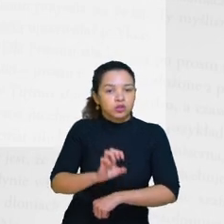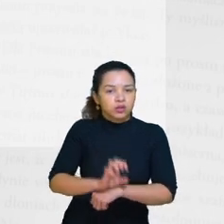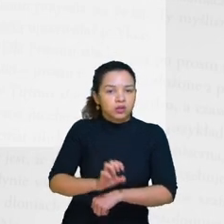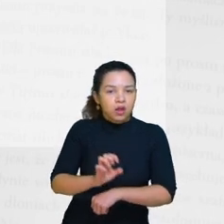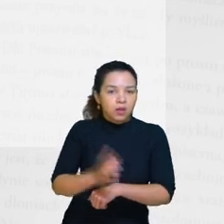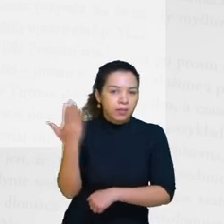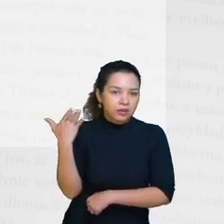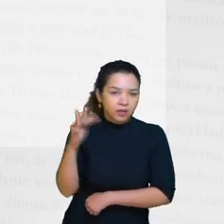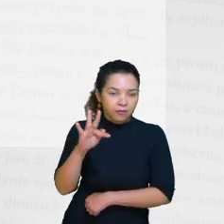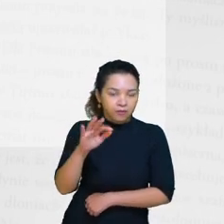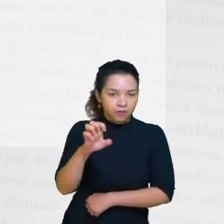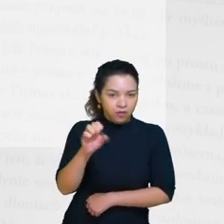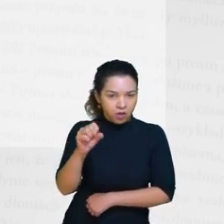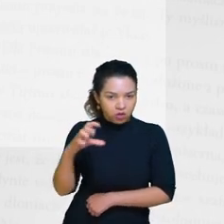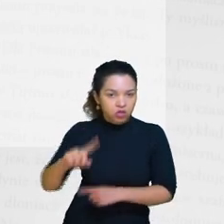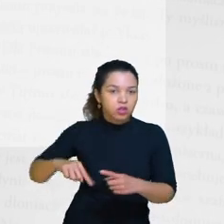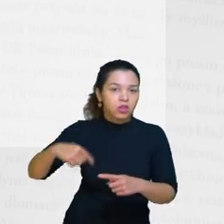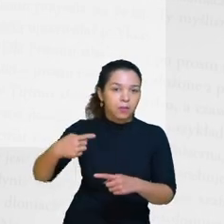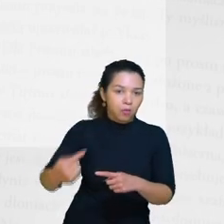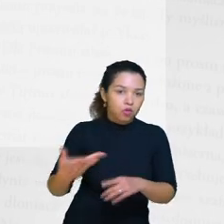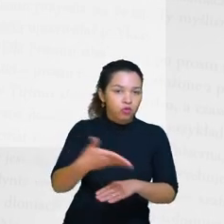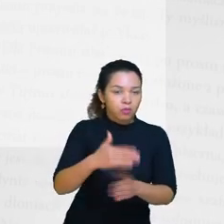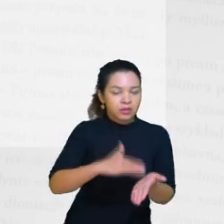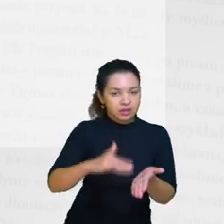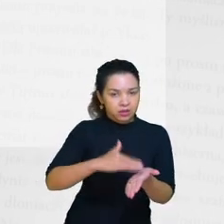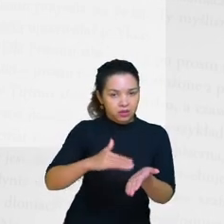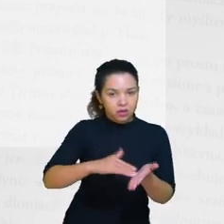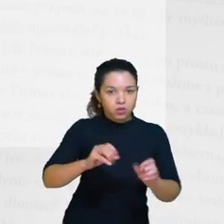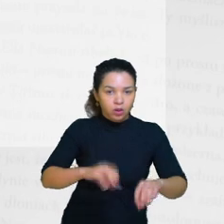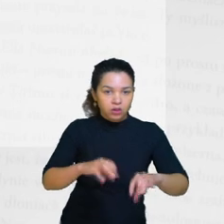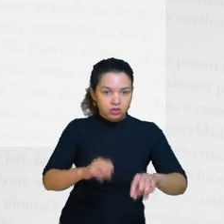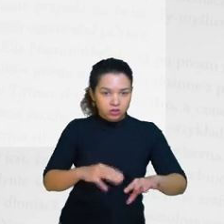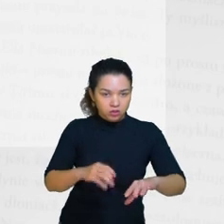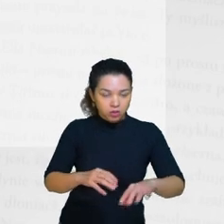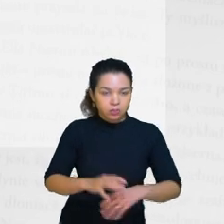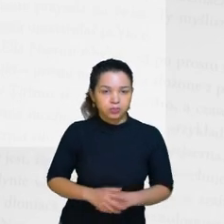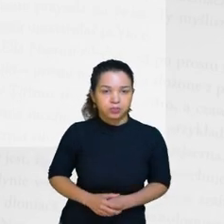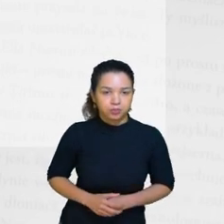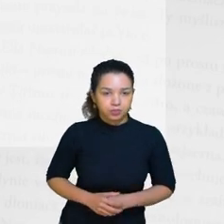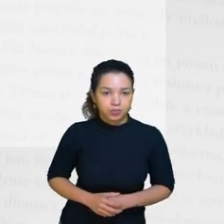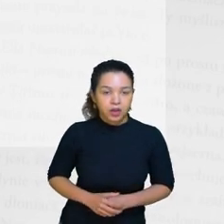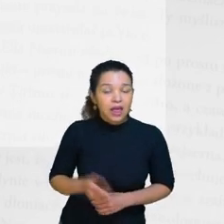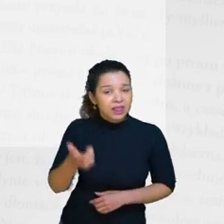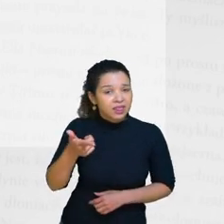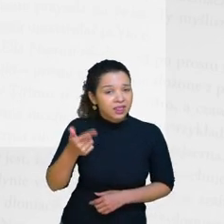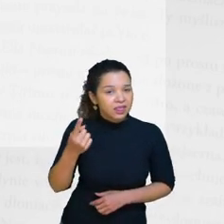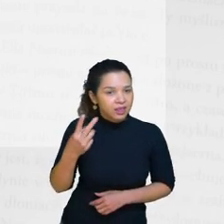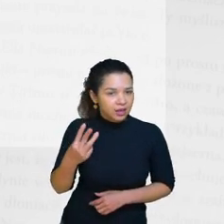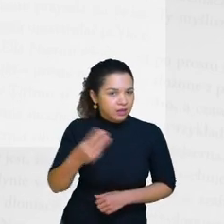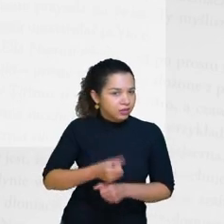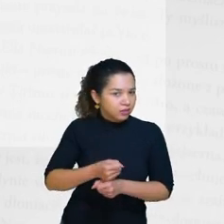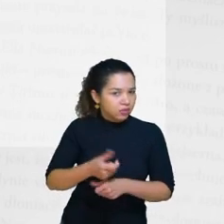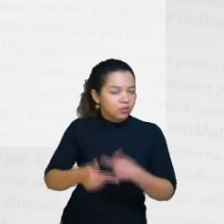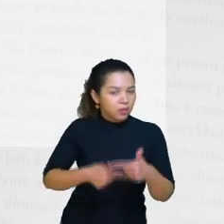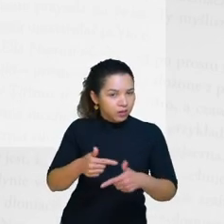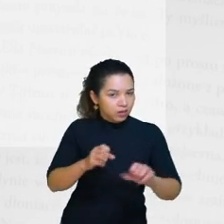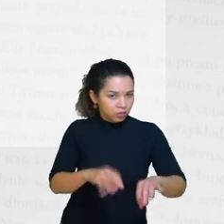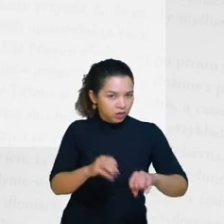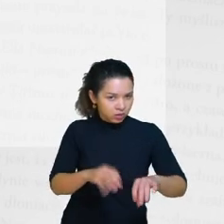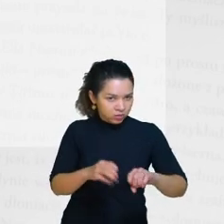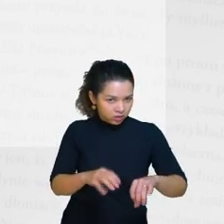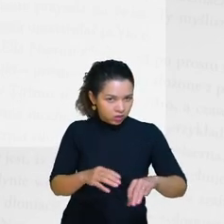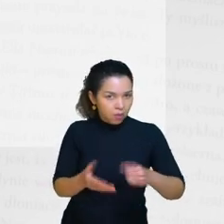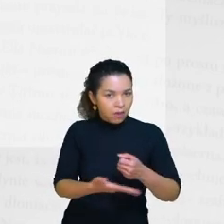fui paraa Secretaria de educação trabalhei 133 anos na educação profissional Educação Básica profissional e depois trabalhei no sistema